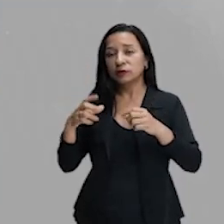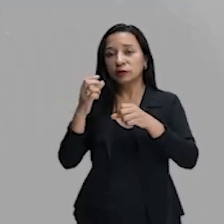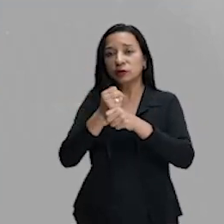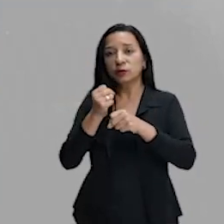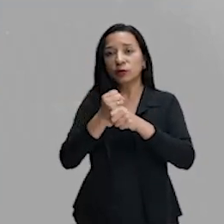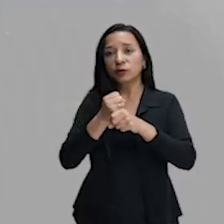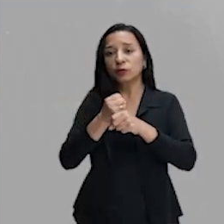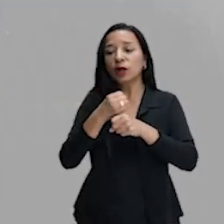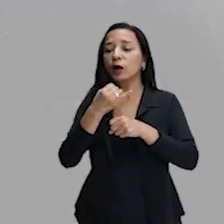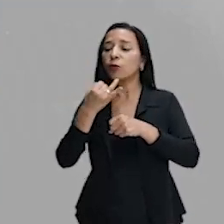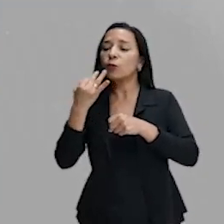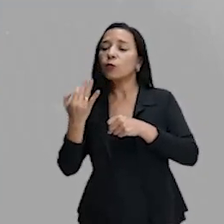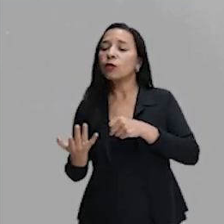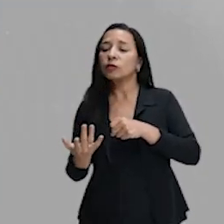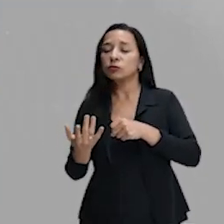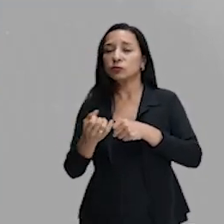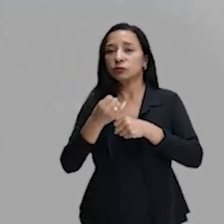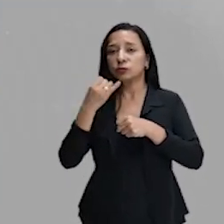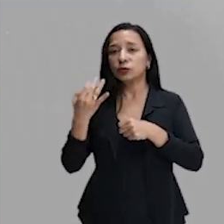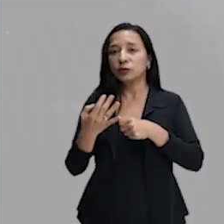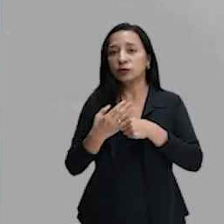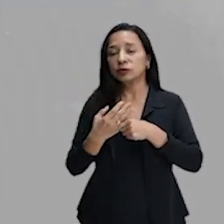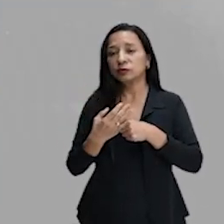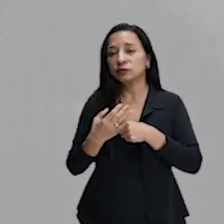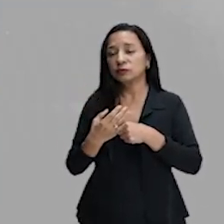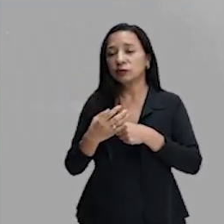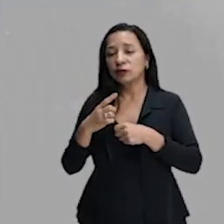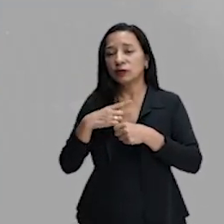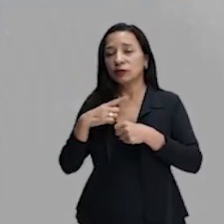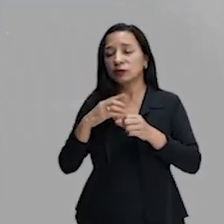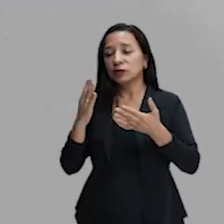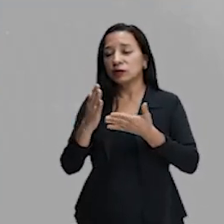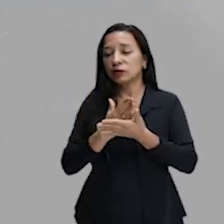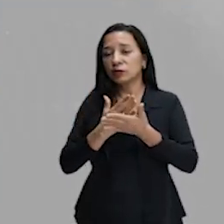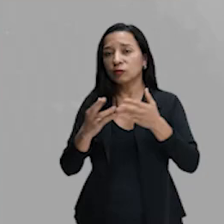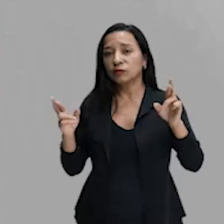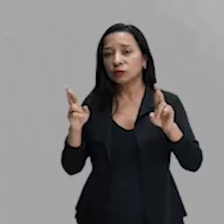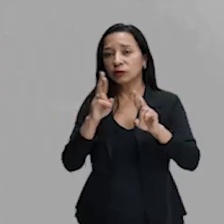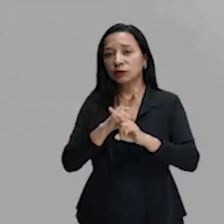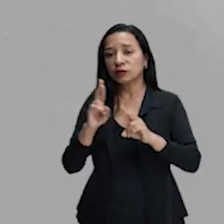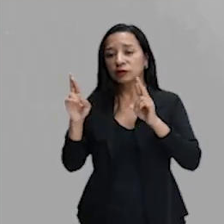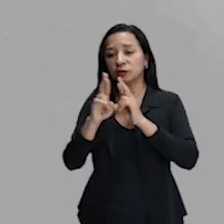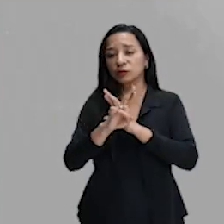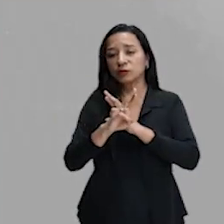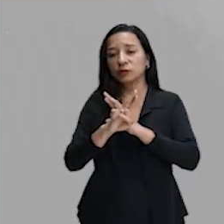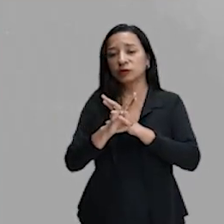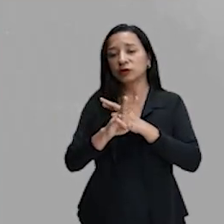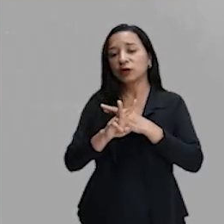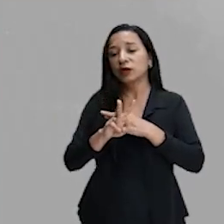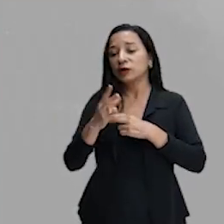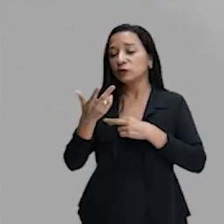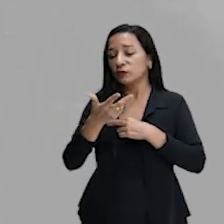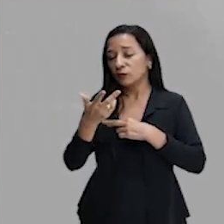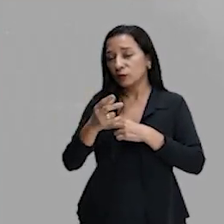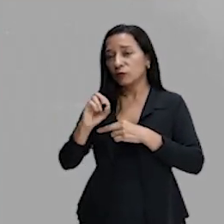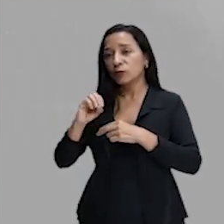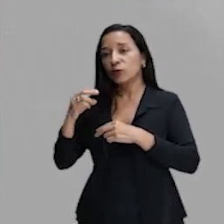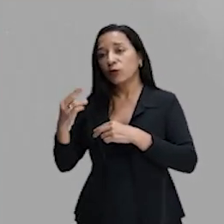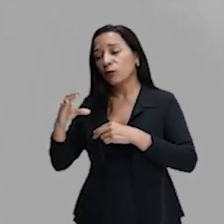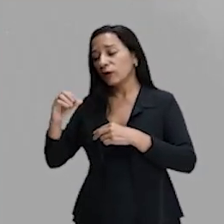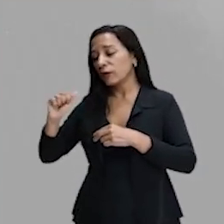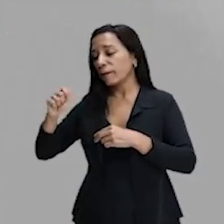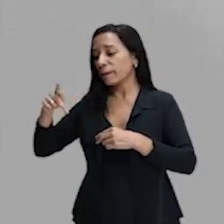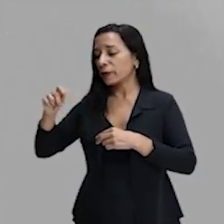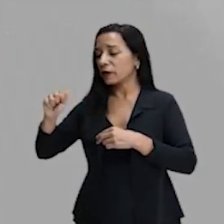aí existe uma relação de algumas unidades de volume com unidade de capacidade certo mas de imediato vou calcular